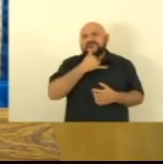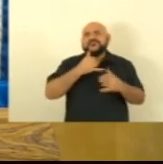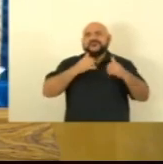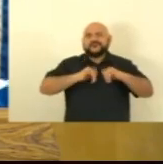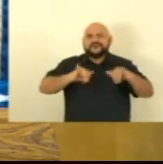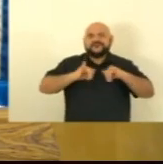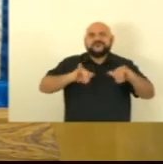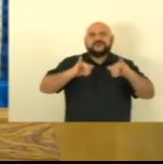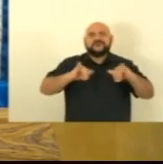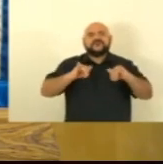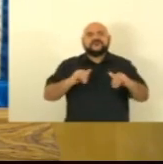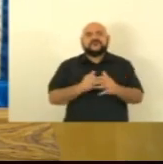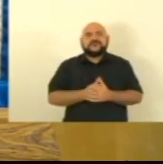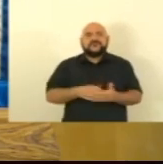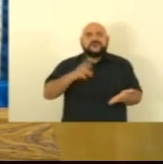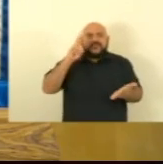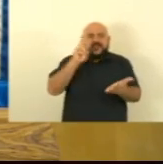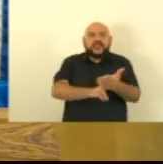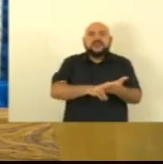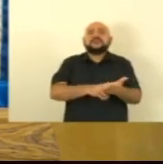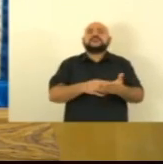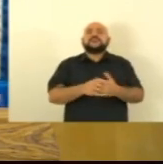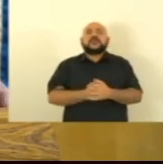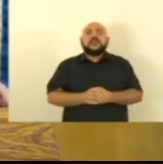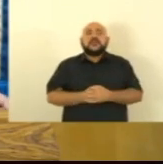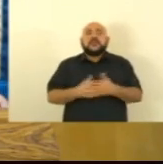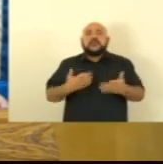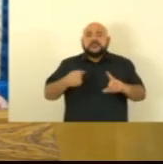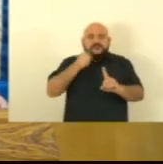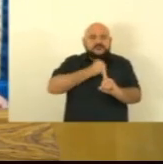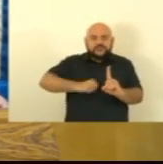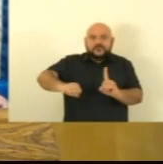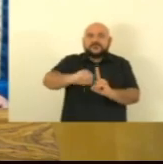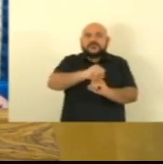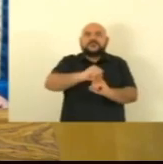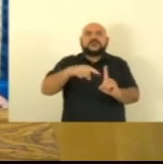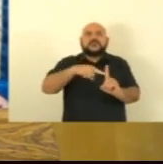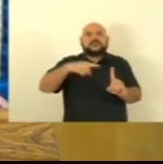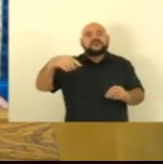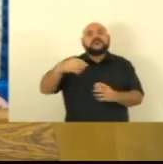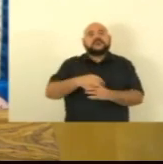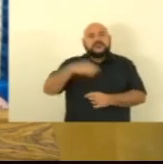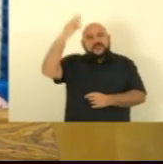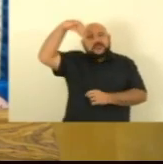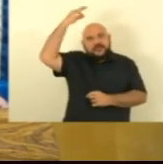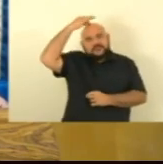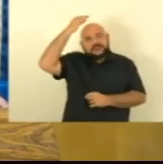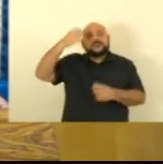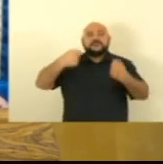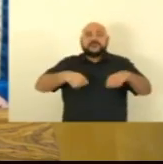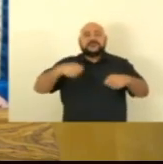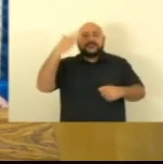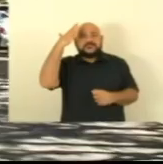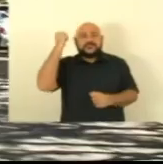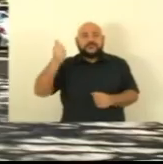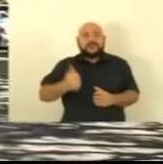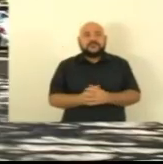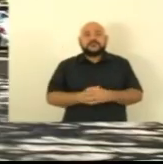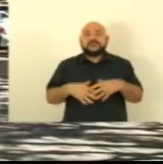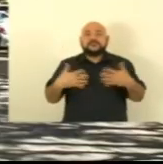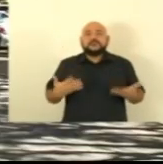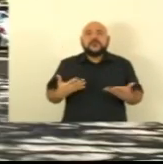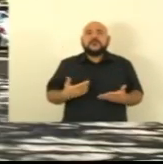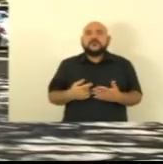de relatar esse fato aqui perante a sociedade capixaba, uma vez que, por estar devendo a todos